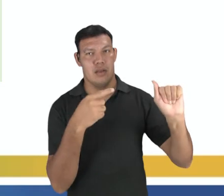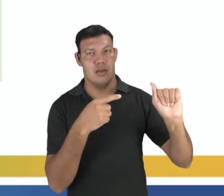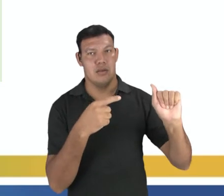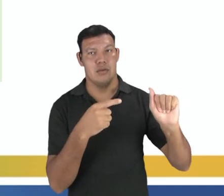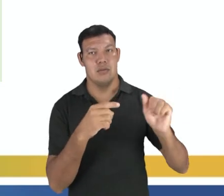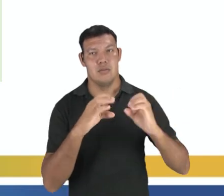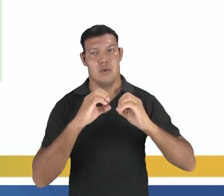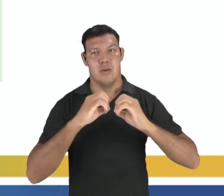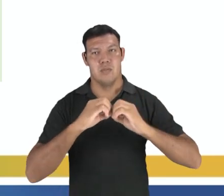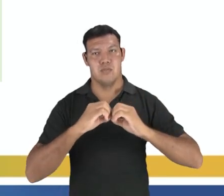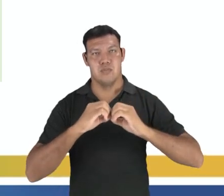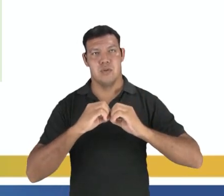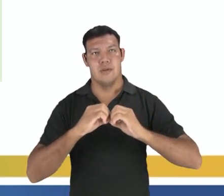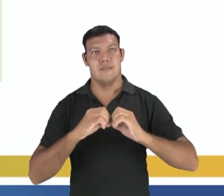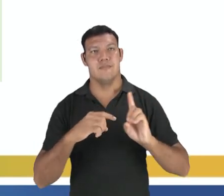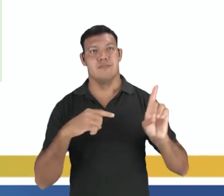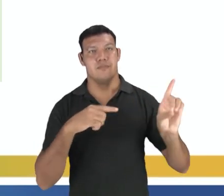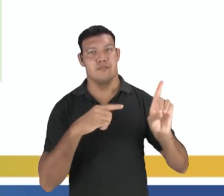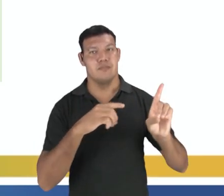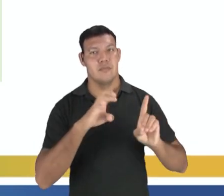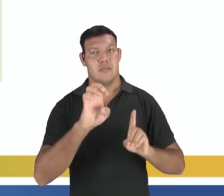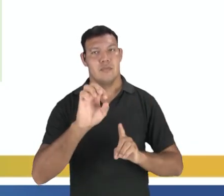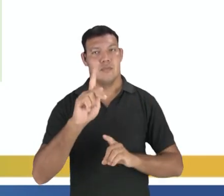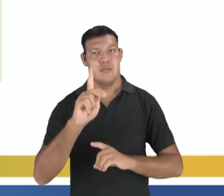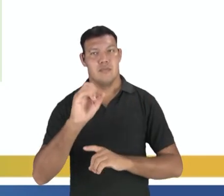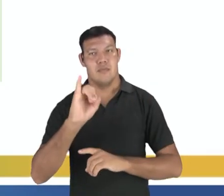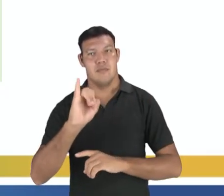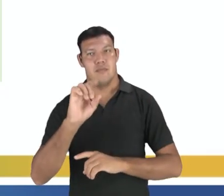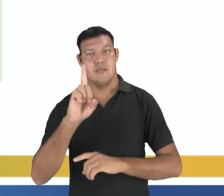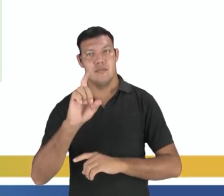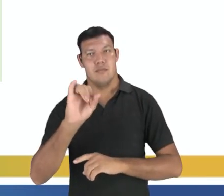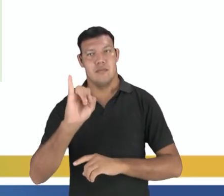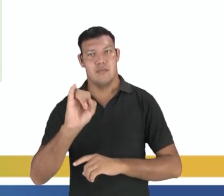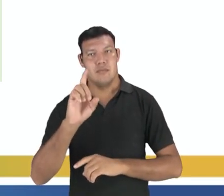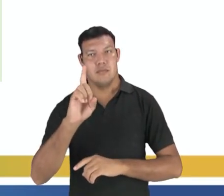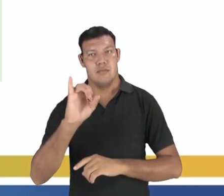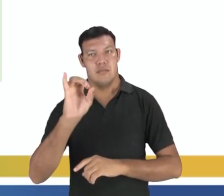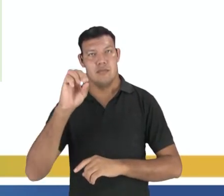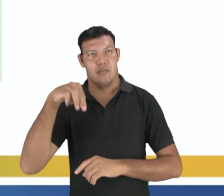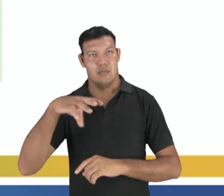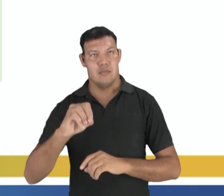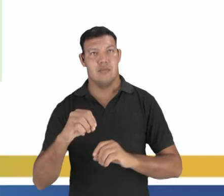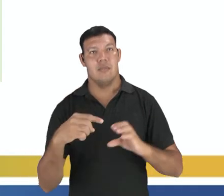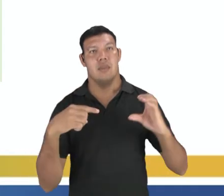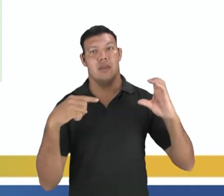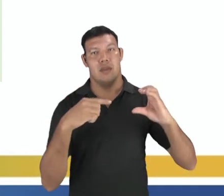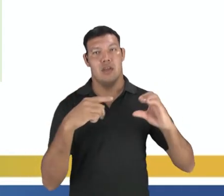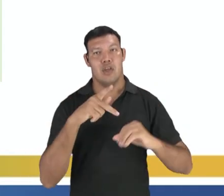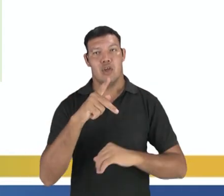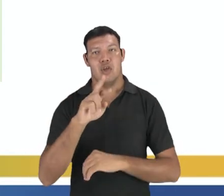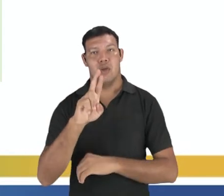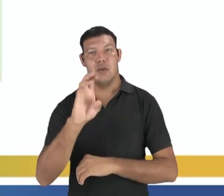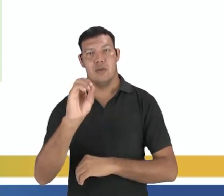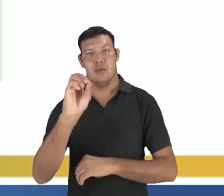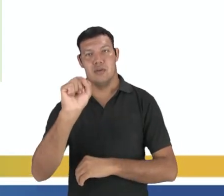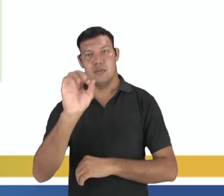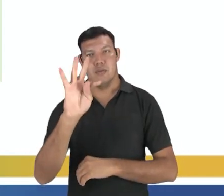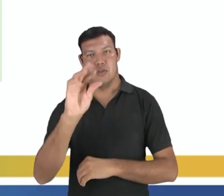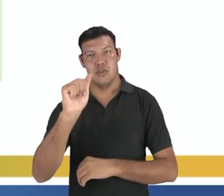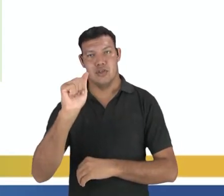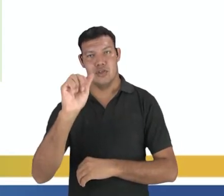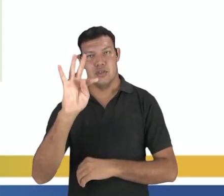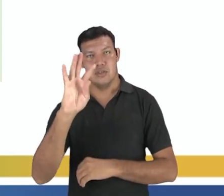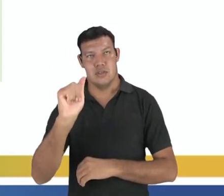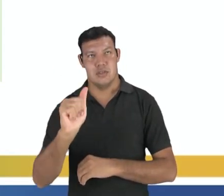temos escroto, letra B, epidídimo, letra C, próstata e na letra D,